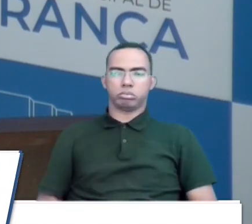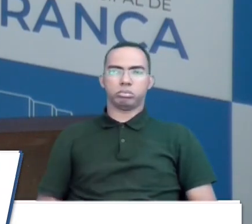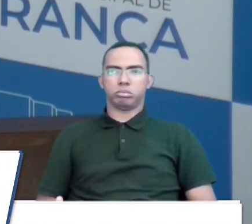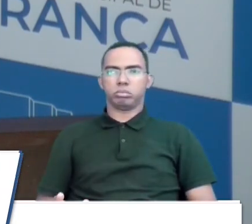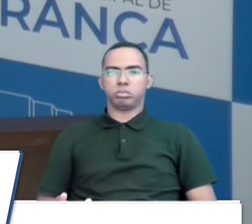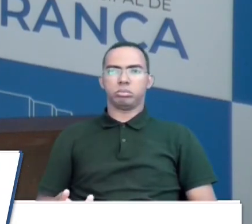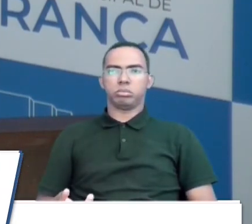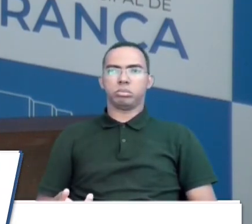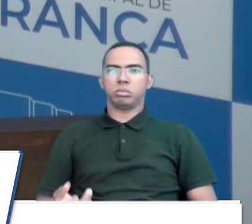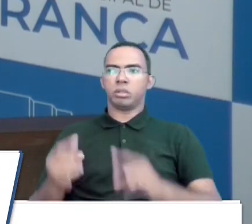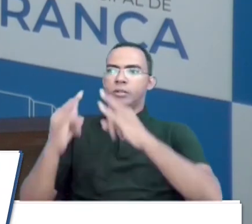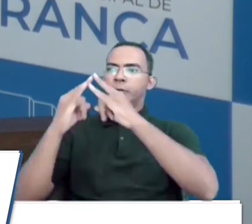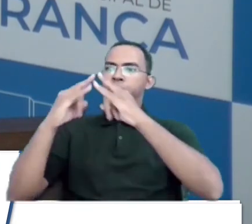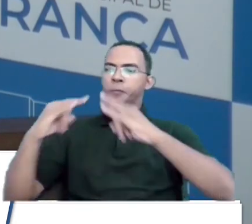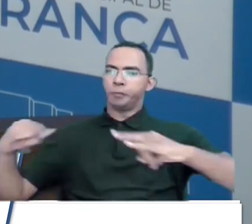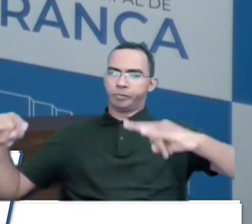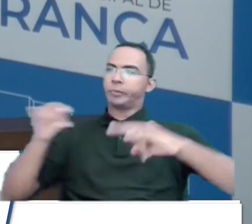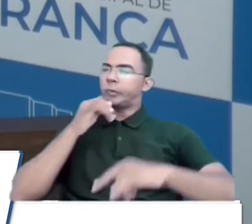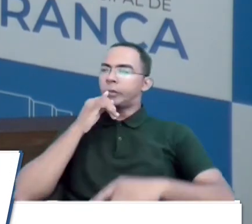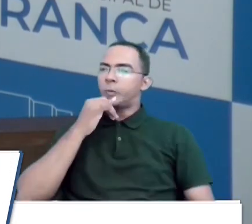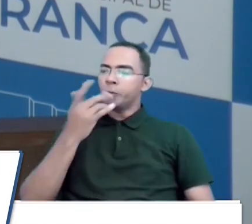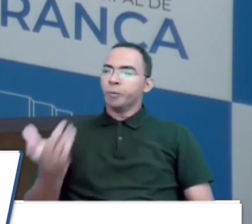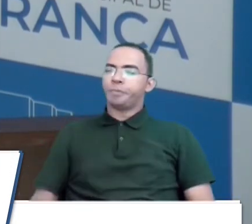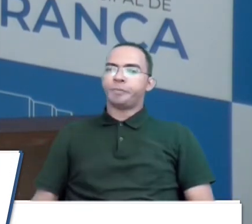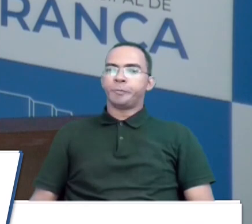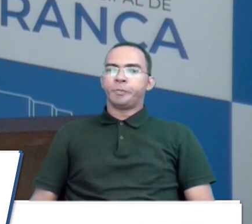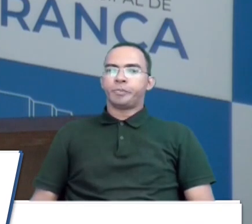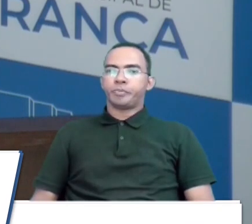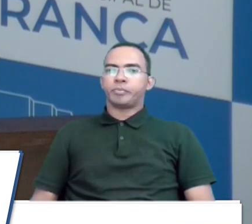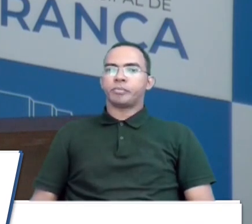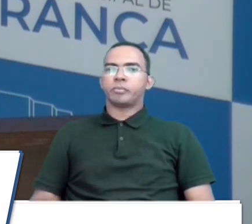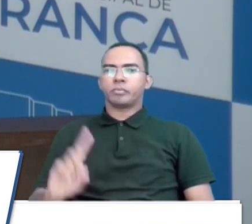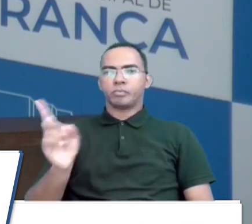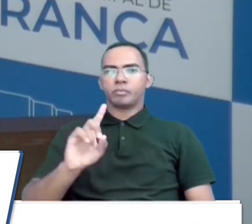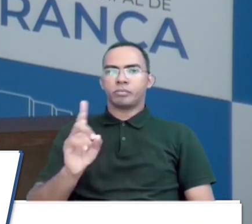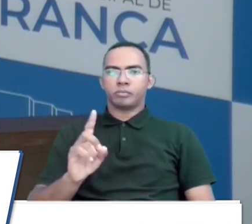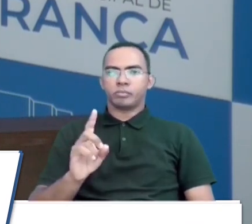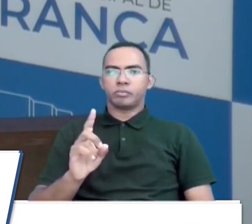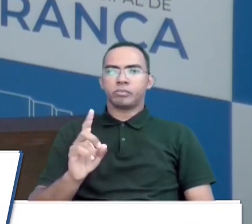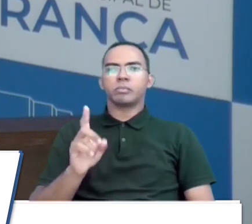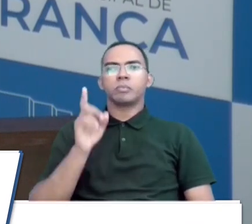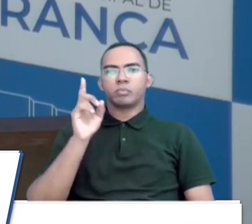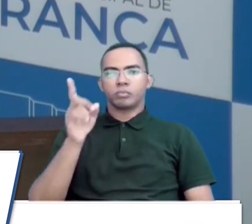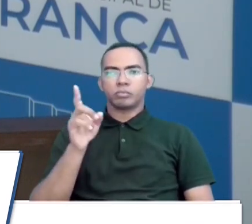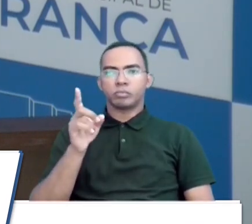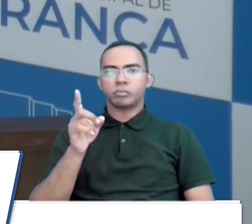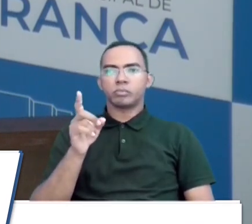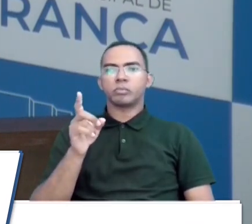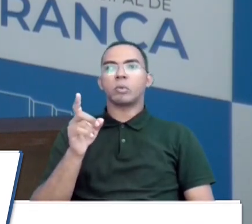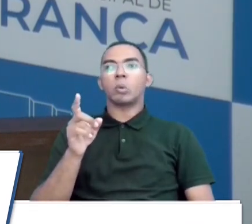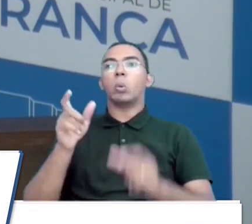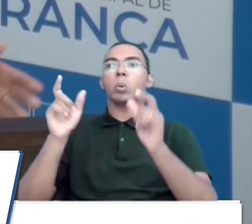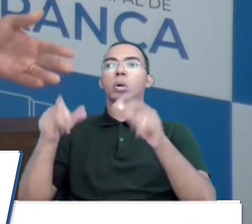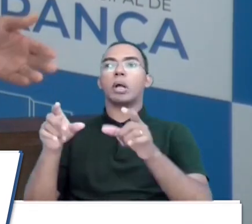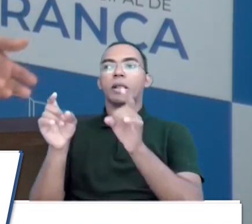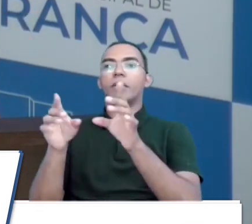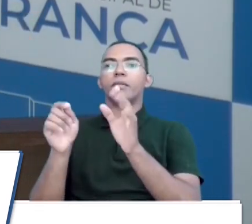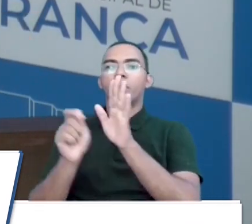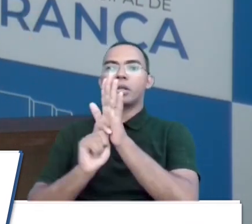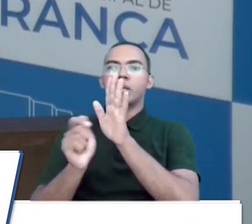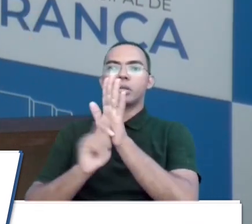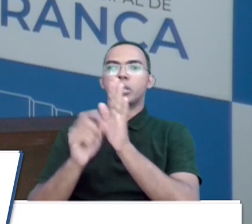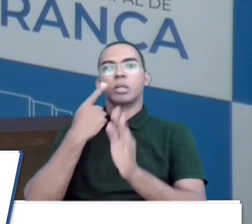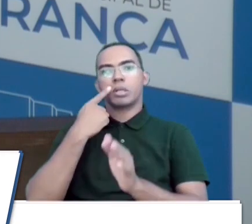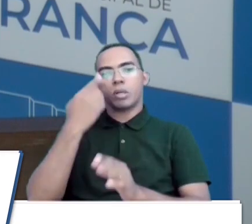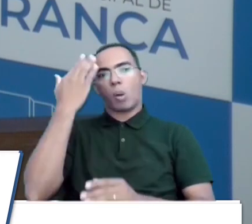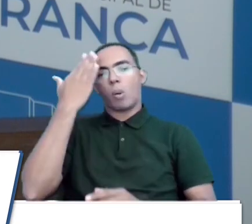As barracas, por exemplo, não é para eles morarem. Aquilo ali é ponto de tráfico, como já foi constatado outras